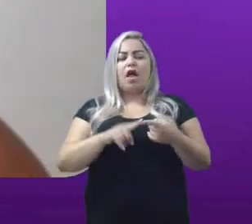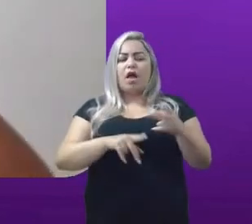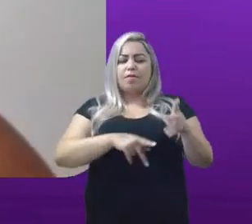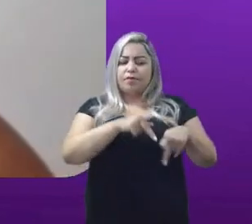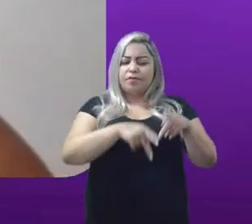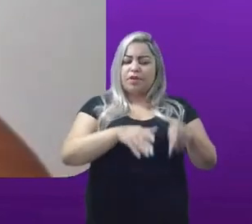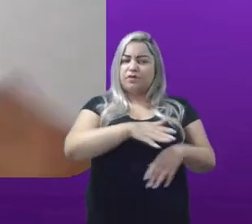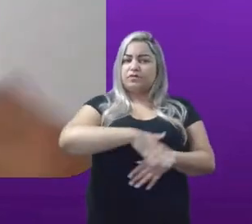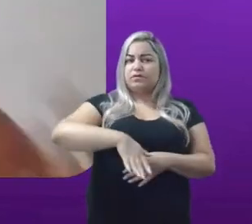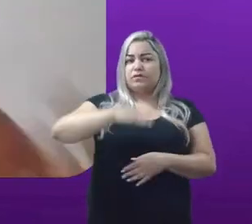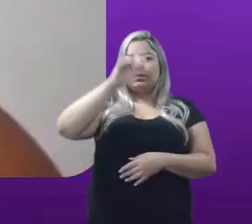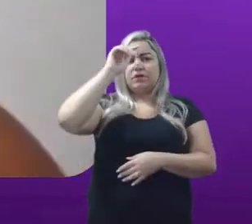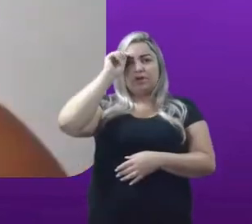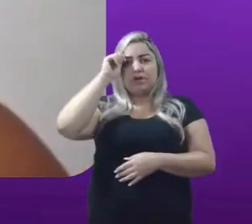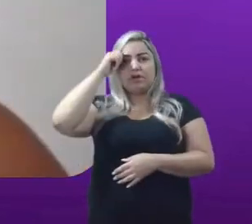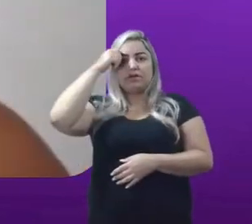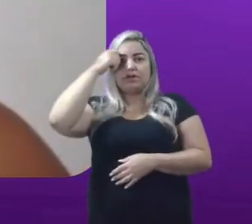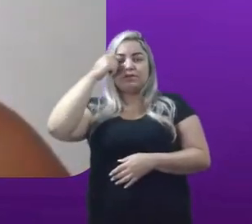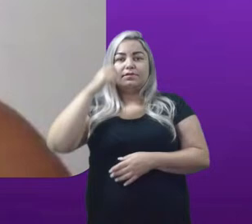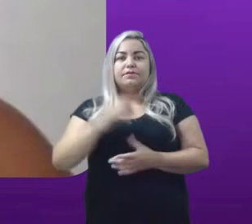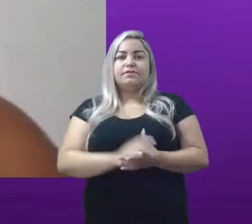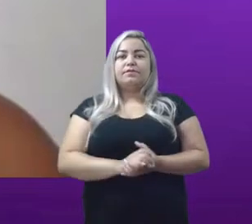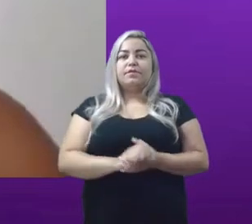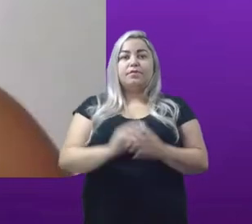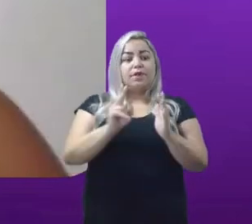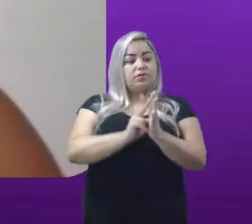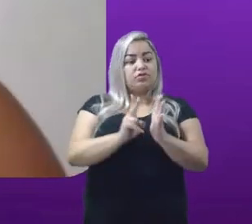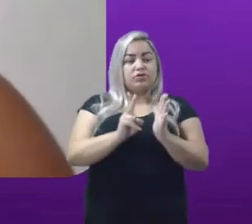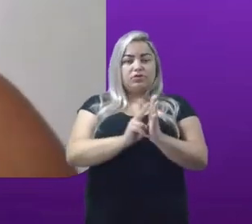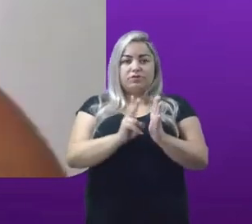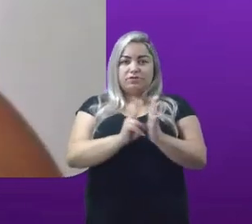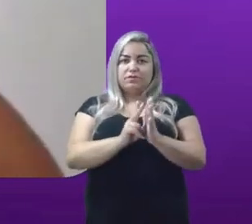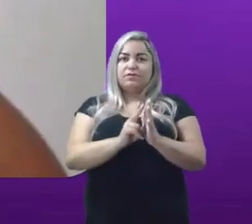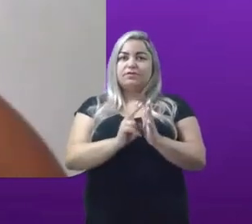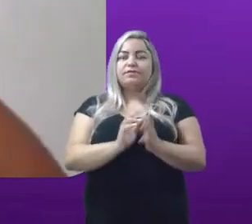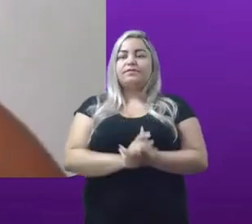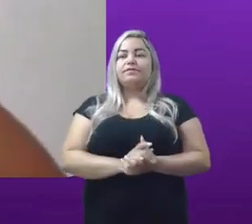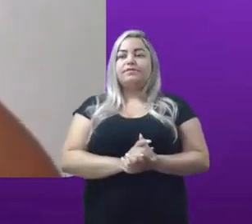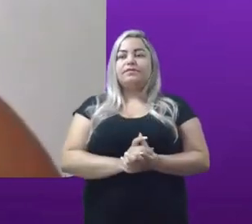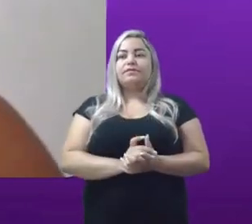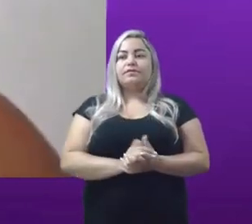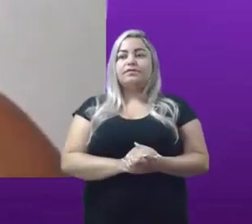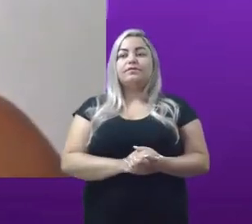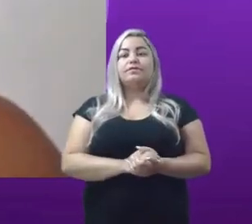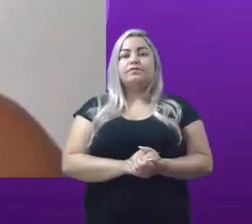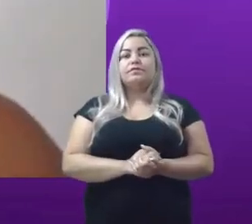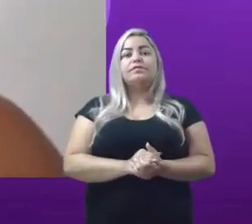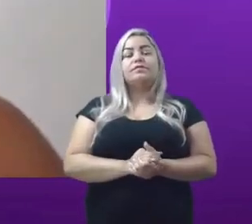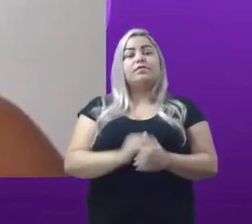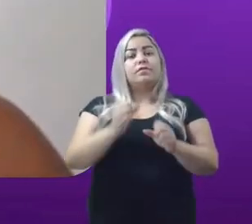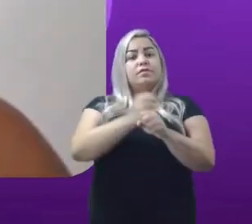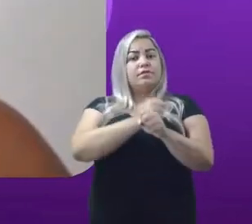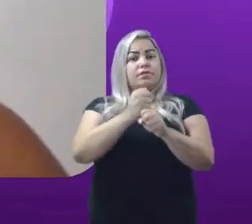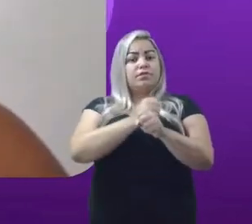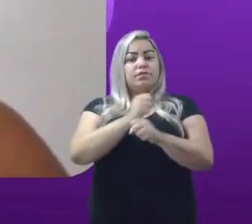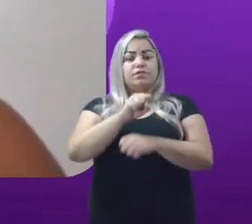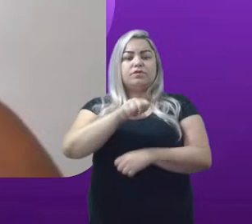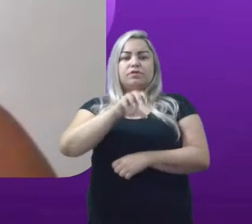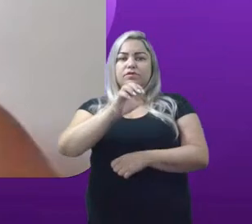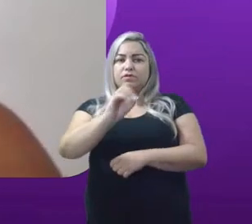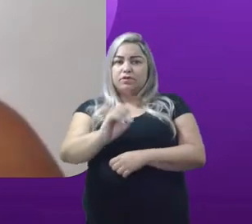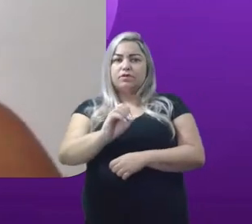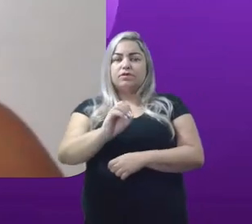populações negras, como as populações indígenas, né? E é na década de 80,